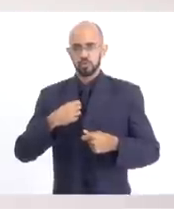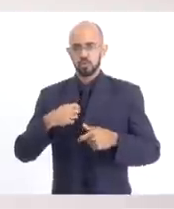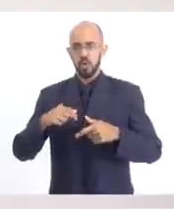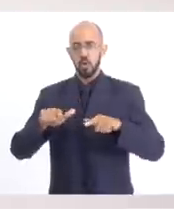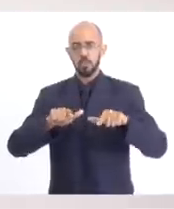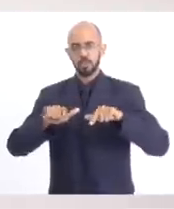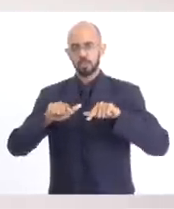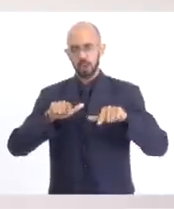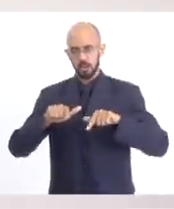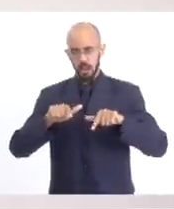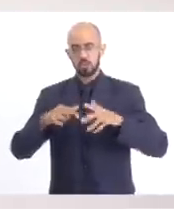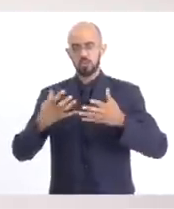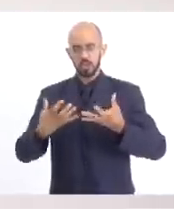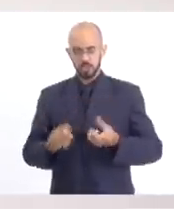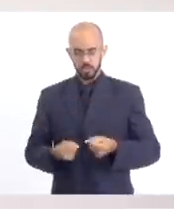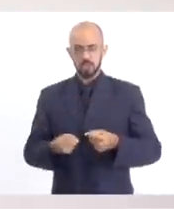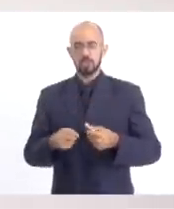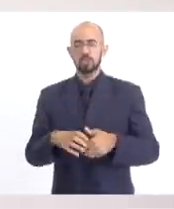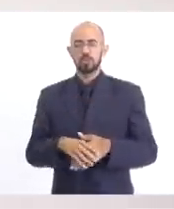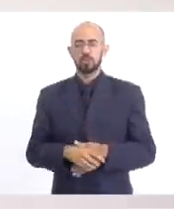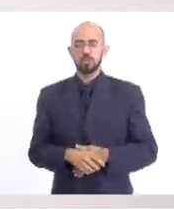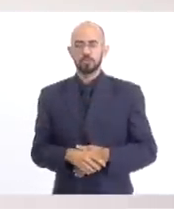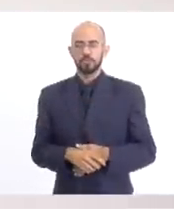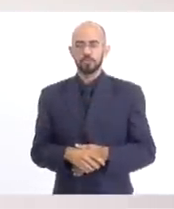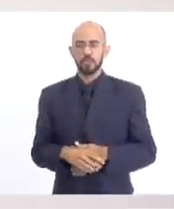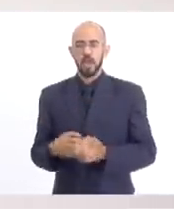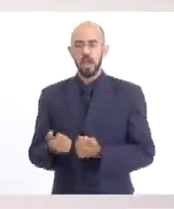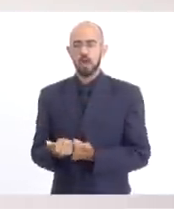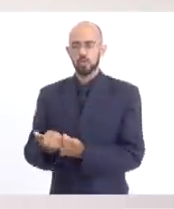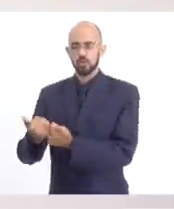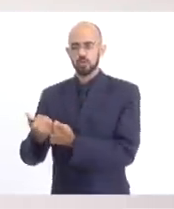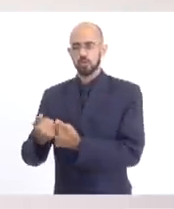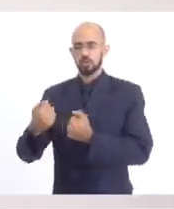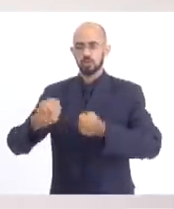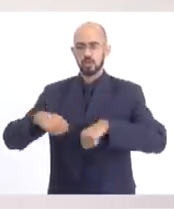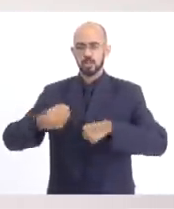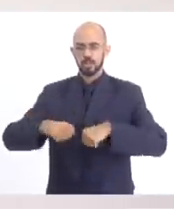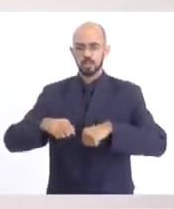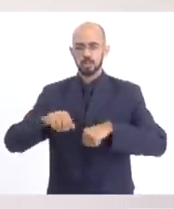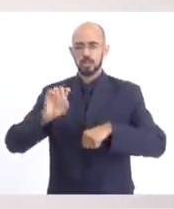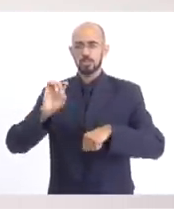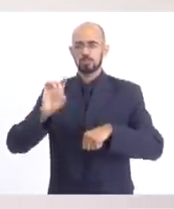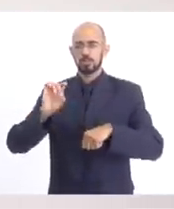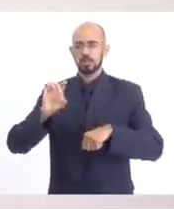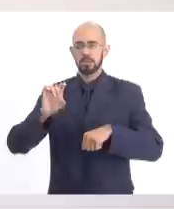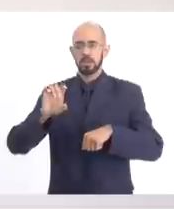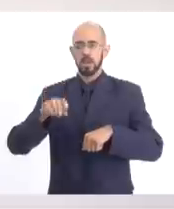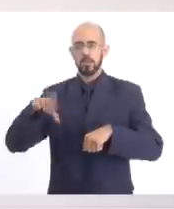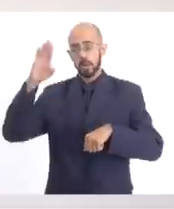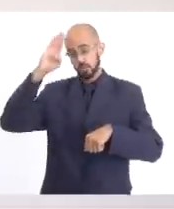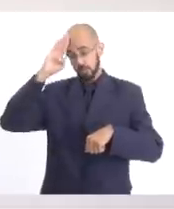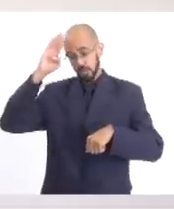devidamente comprovado. Acolhido. Auxílio de necessidade especial para o militar